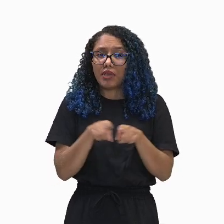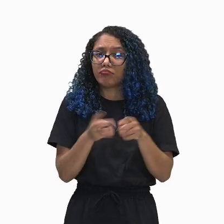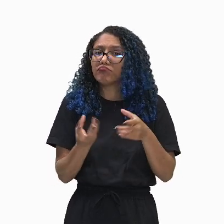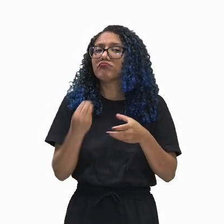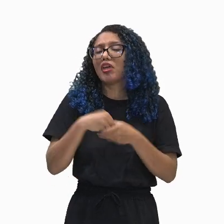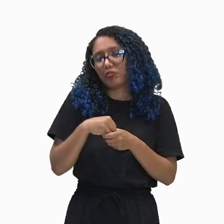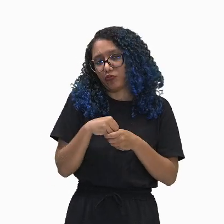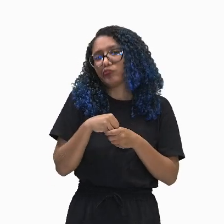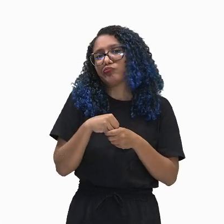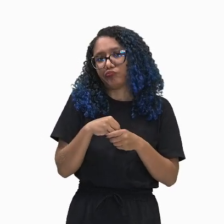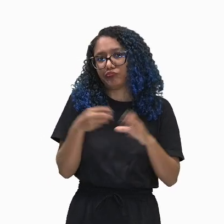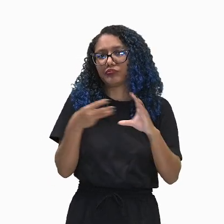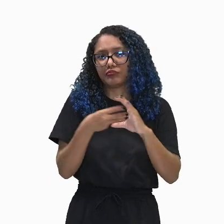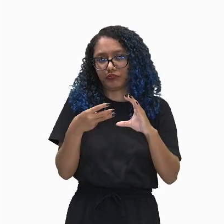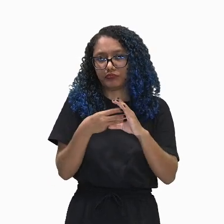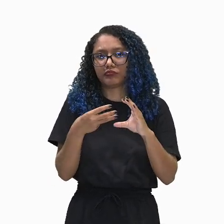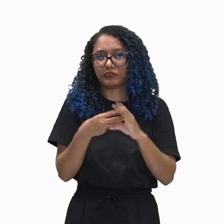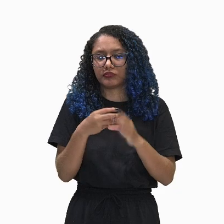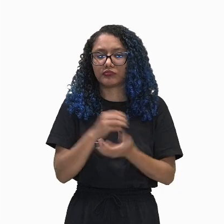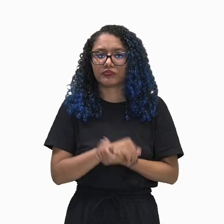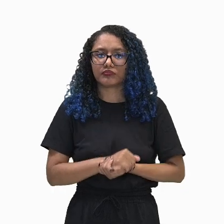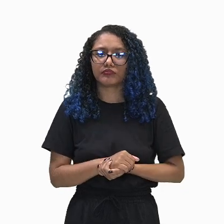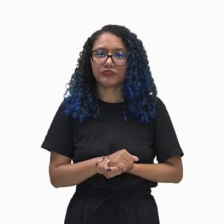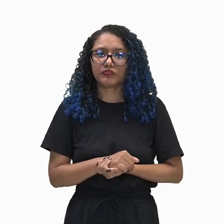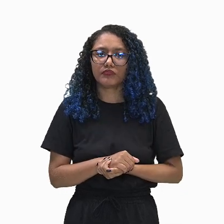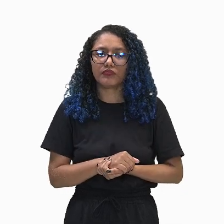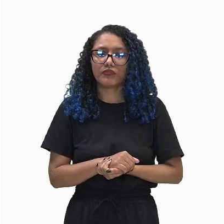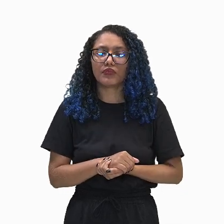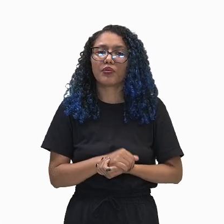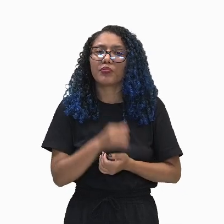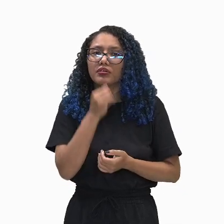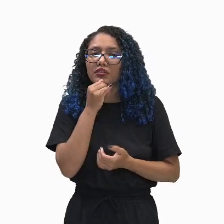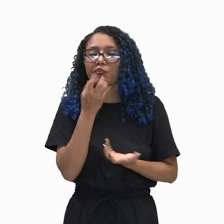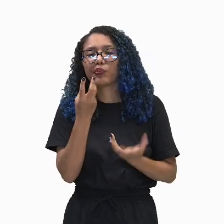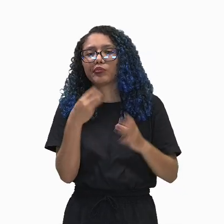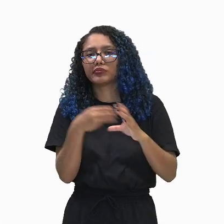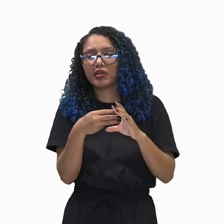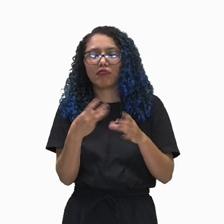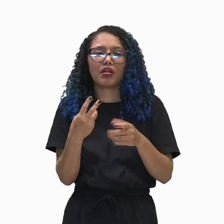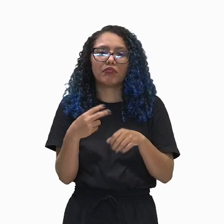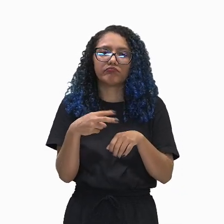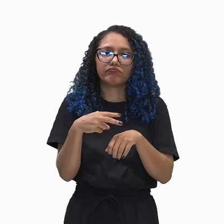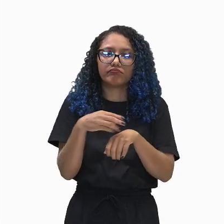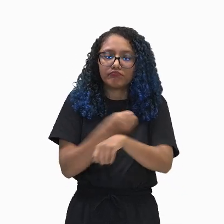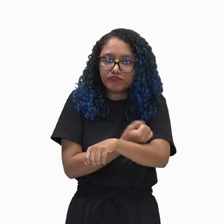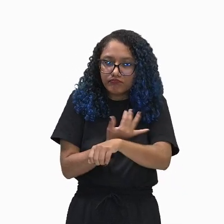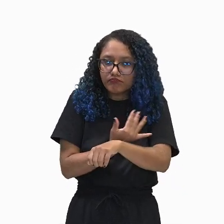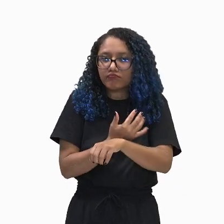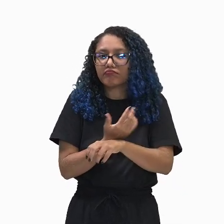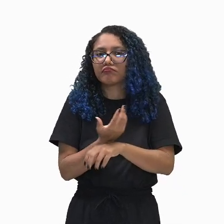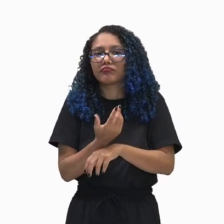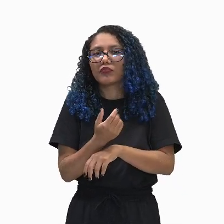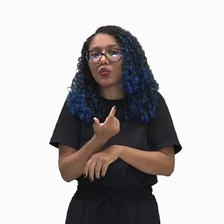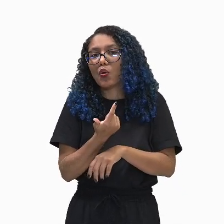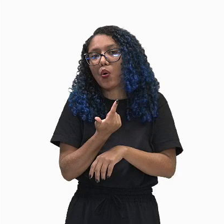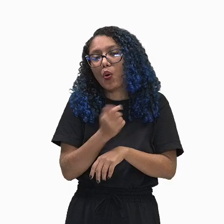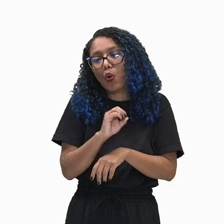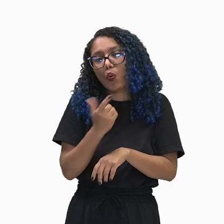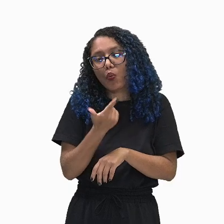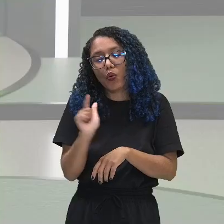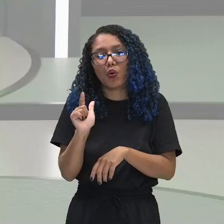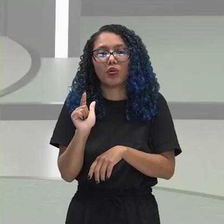intercelular, né, considerando uma célula vegetal e outra, e considerando também a